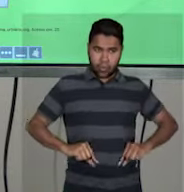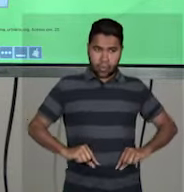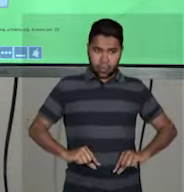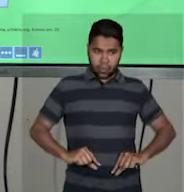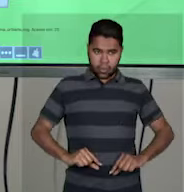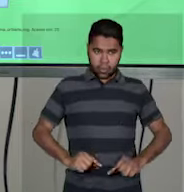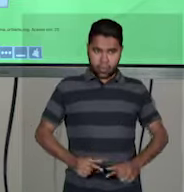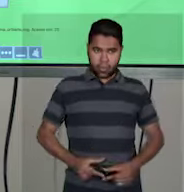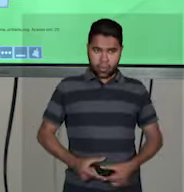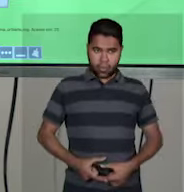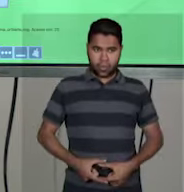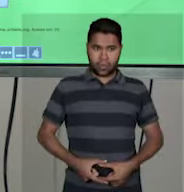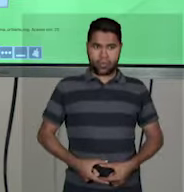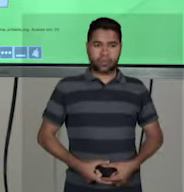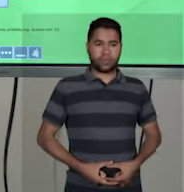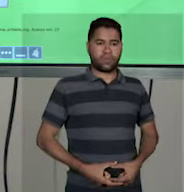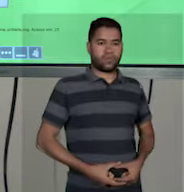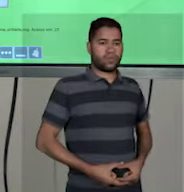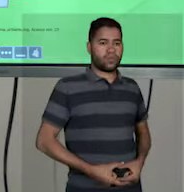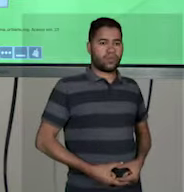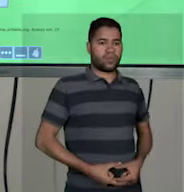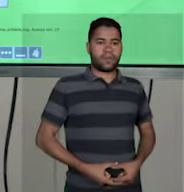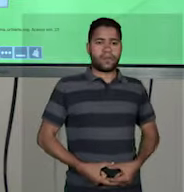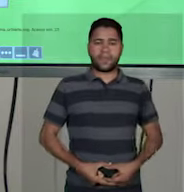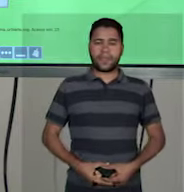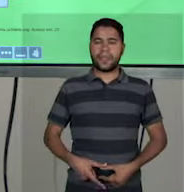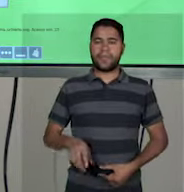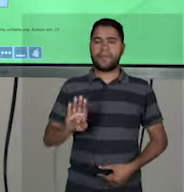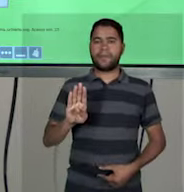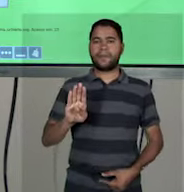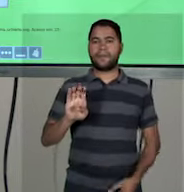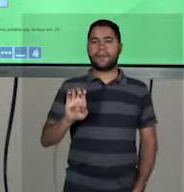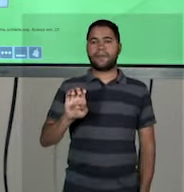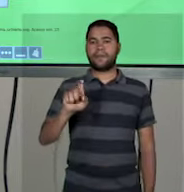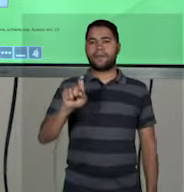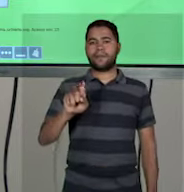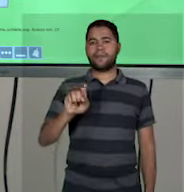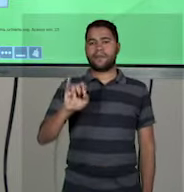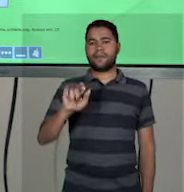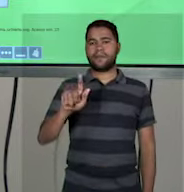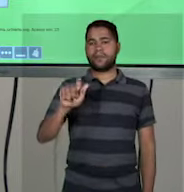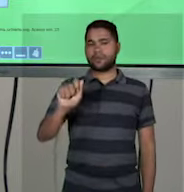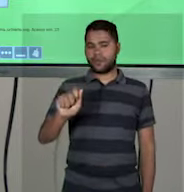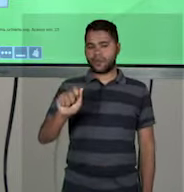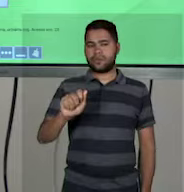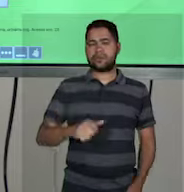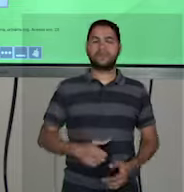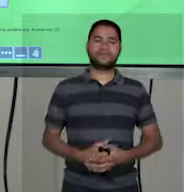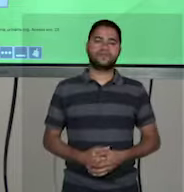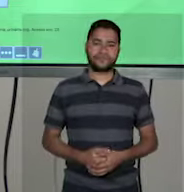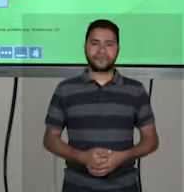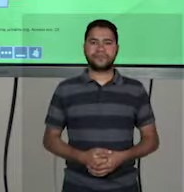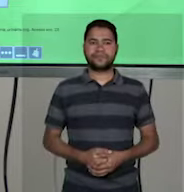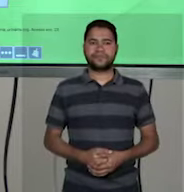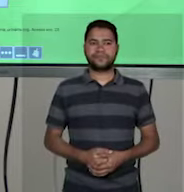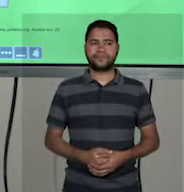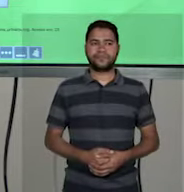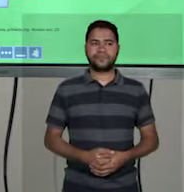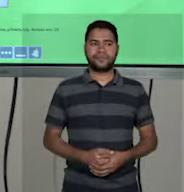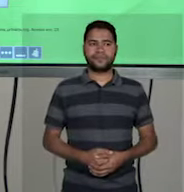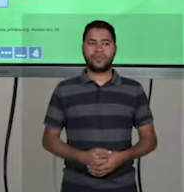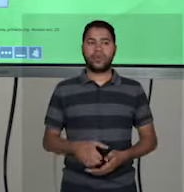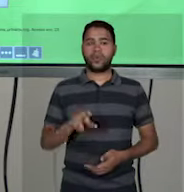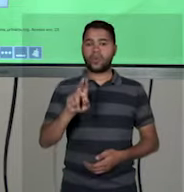liga esses 2 órgãos na bexiga, ok? Ureteres, rim, bexiga,